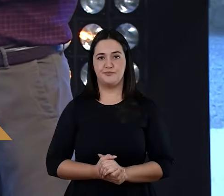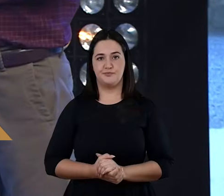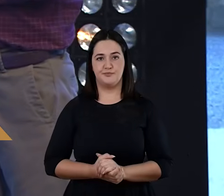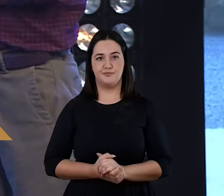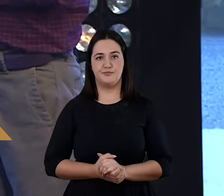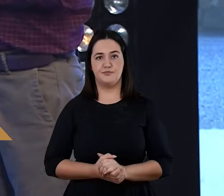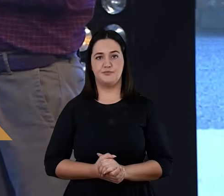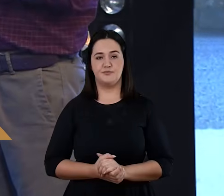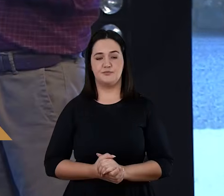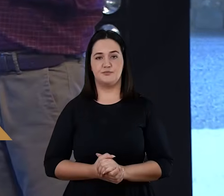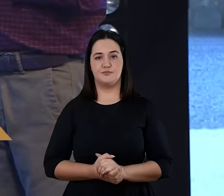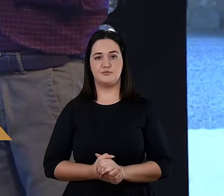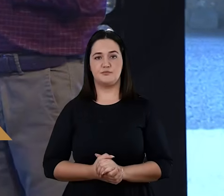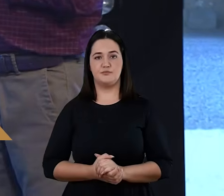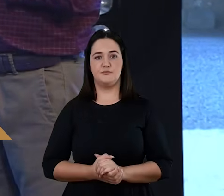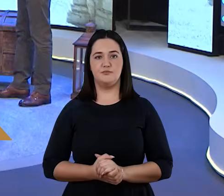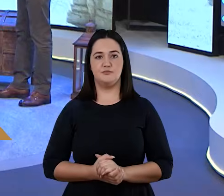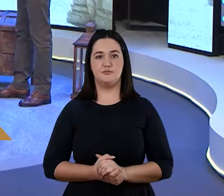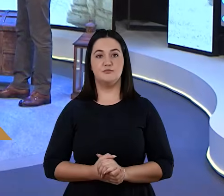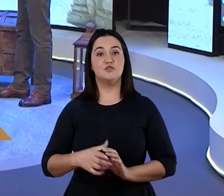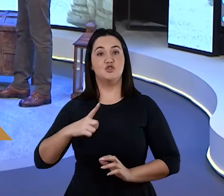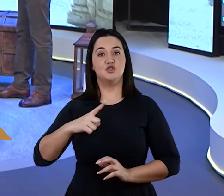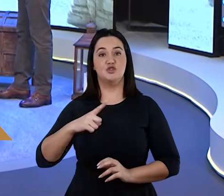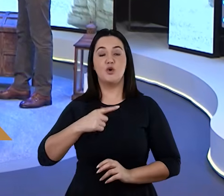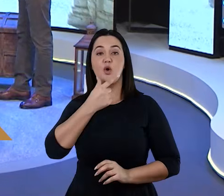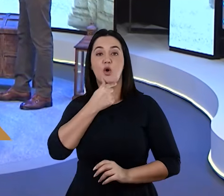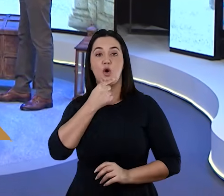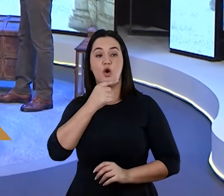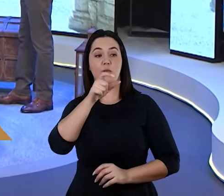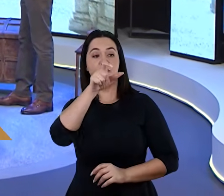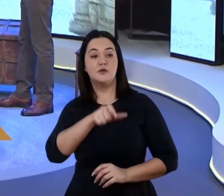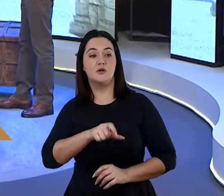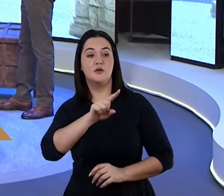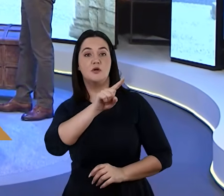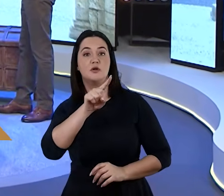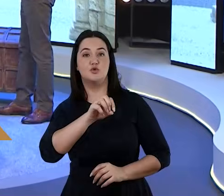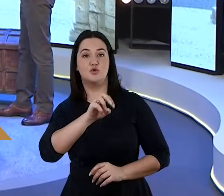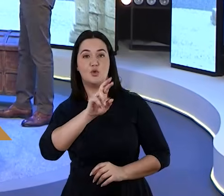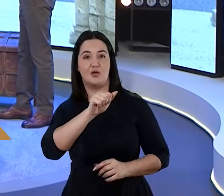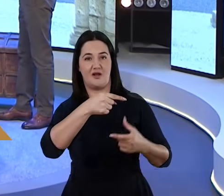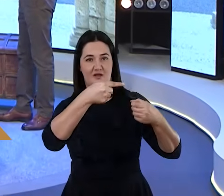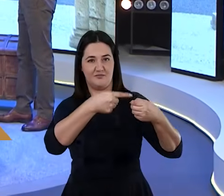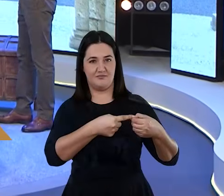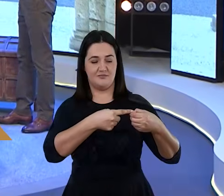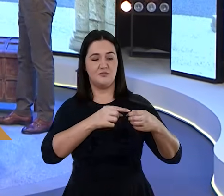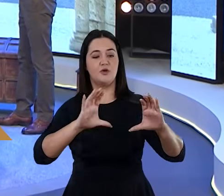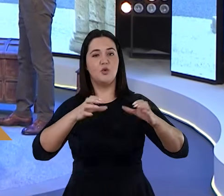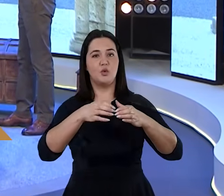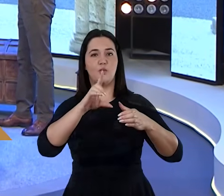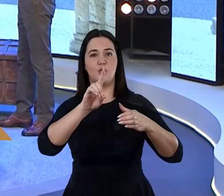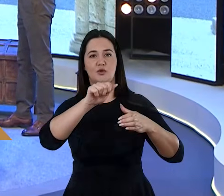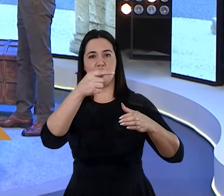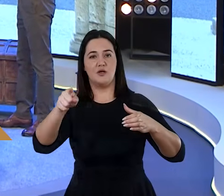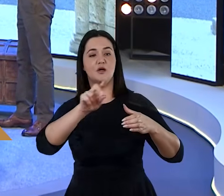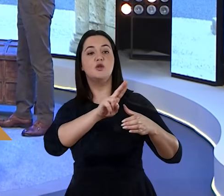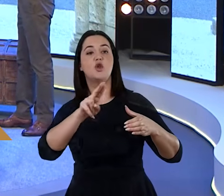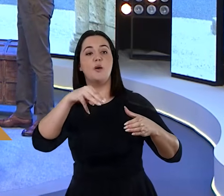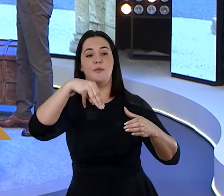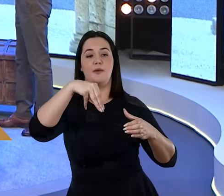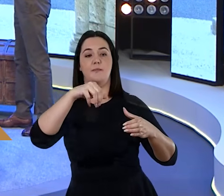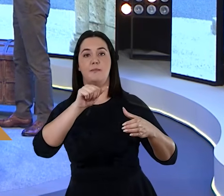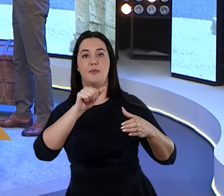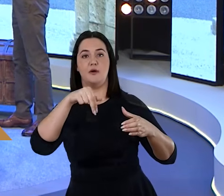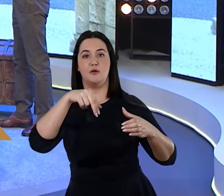texto bíblico. Coloca aqui na tela, por favor. Havia um homem de Zorá, da tribo de Dan, já comentei com vocês, cujo nome